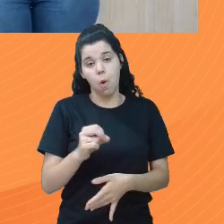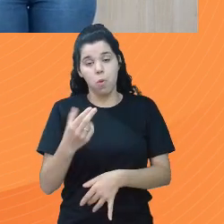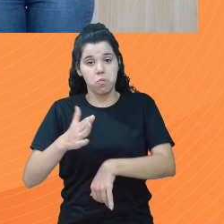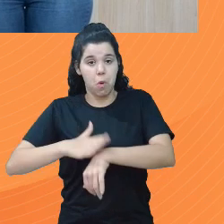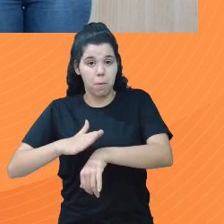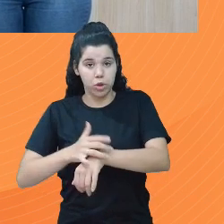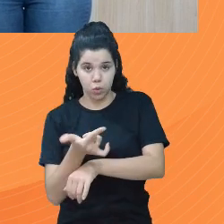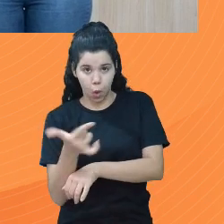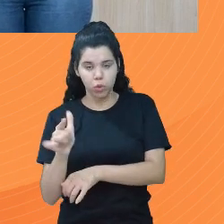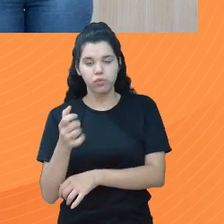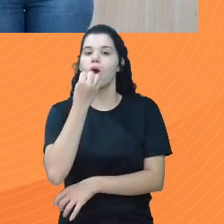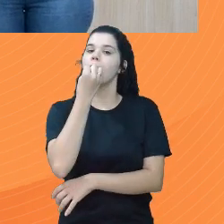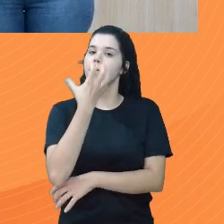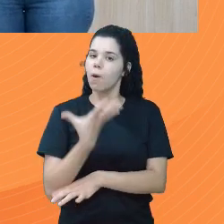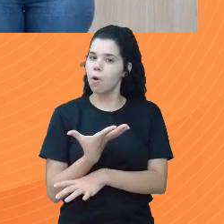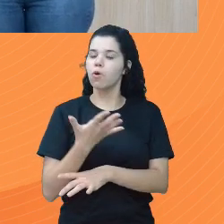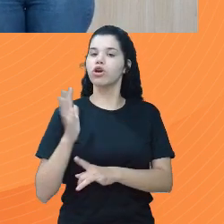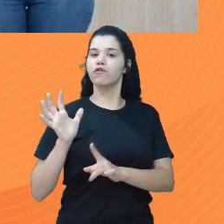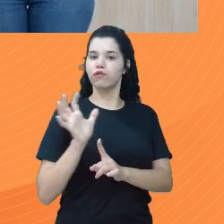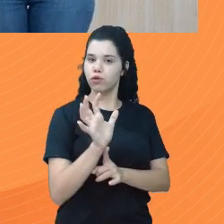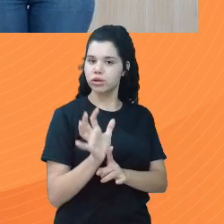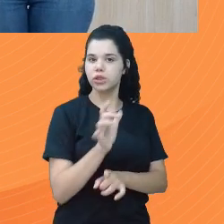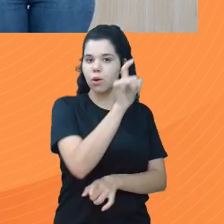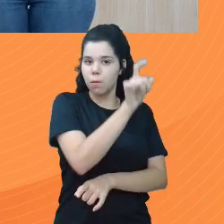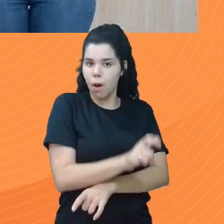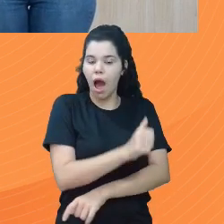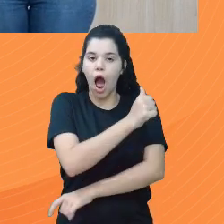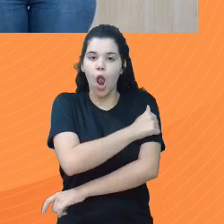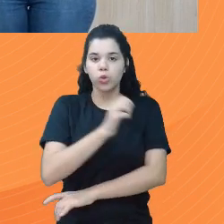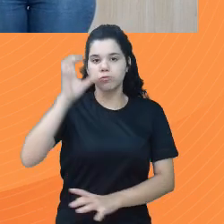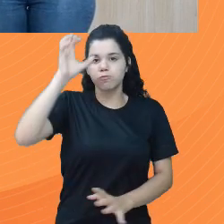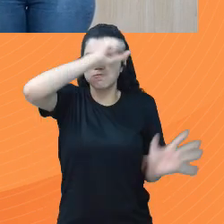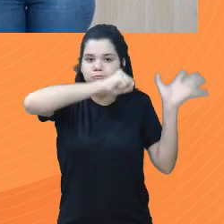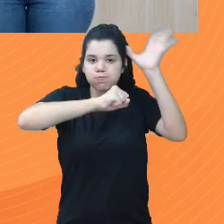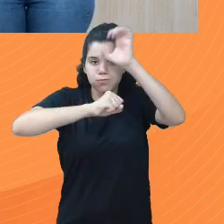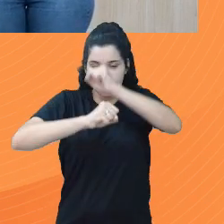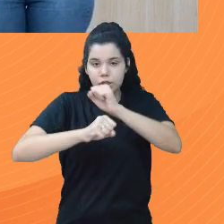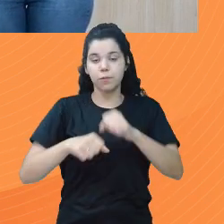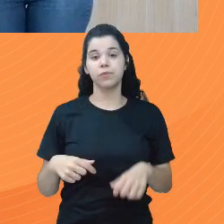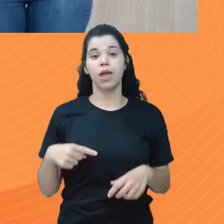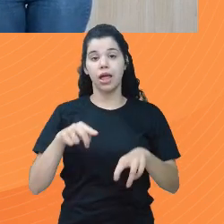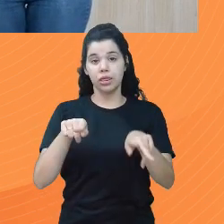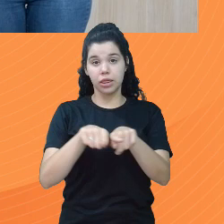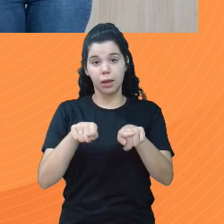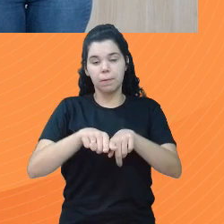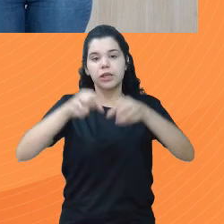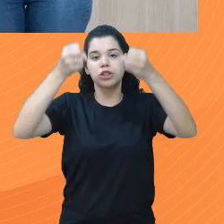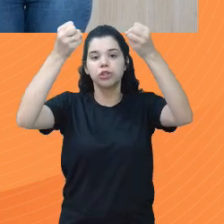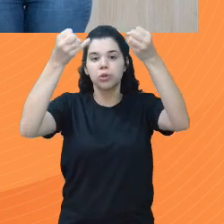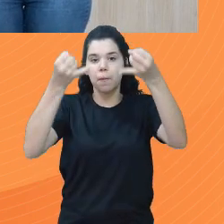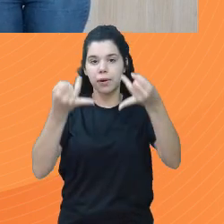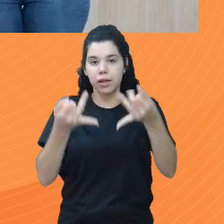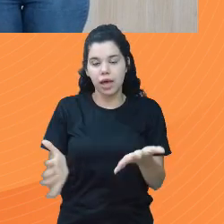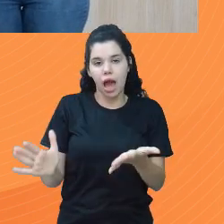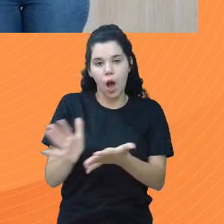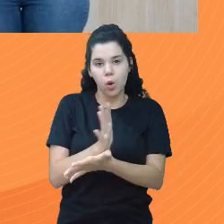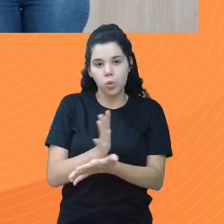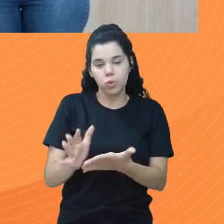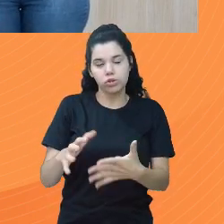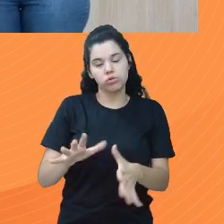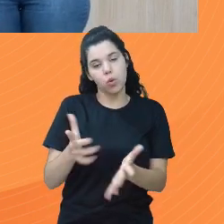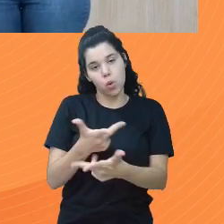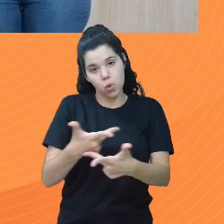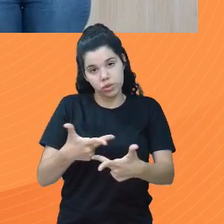momento foi um material que fez a diferença no processo de aquisição do estudante. A gente vai explicar também algumas